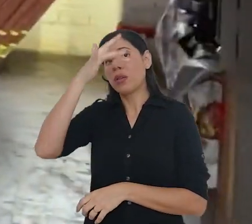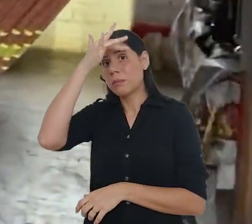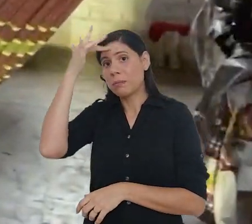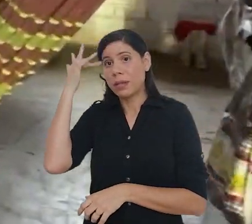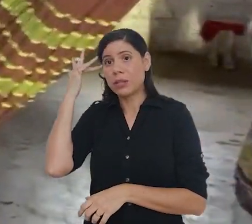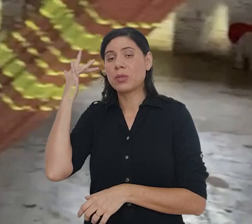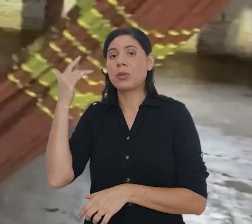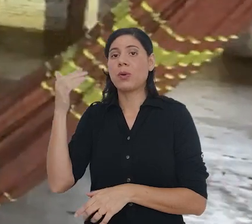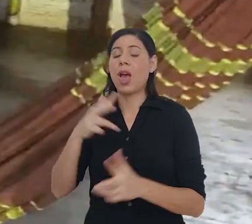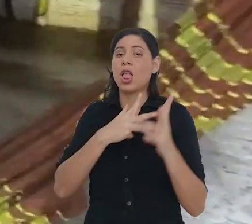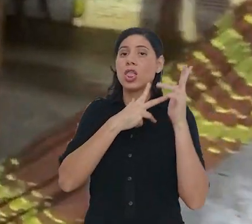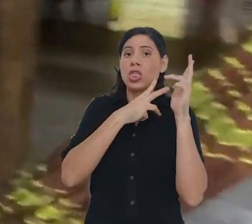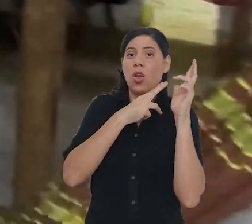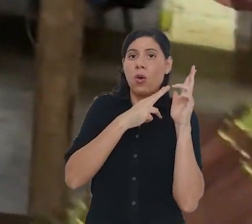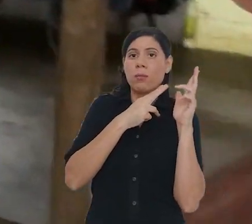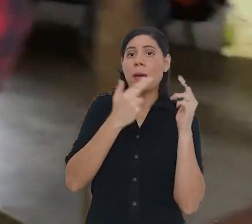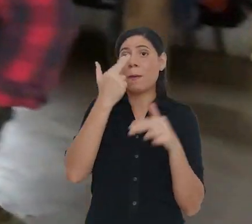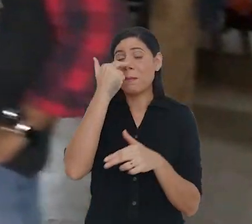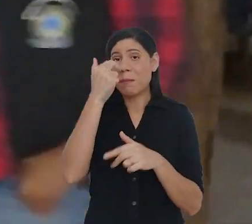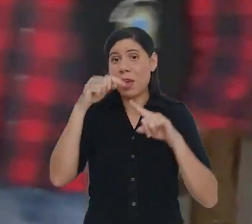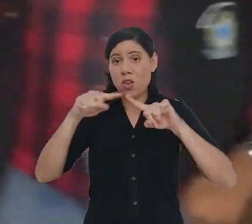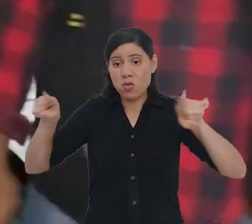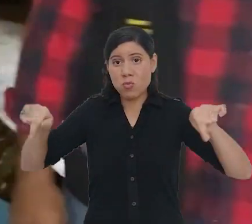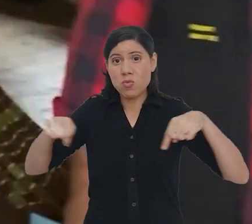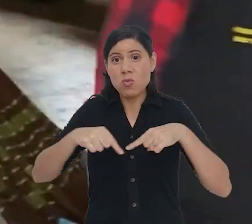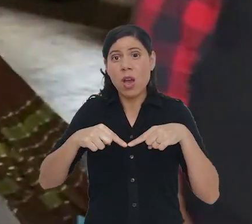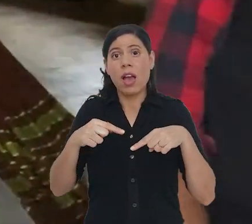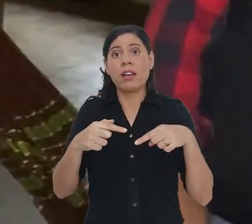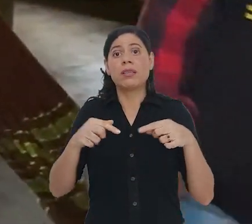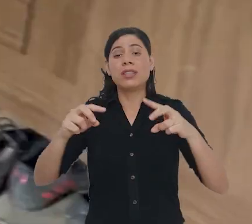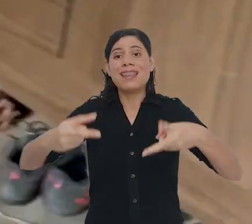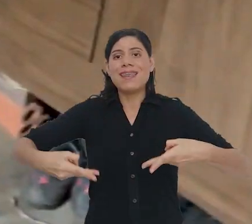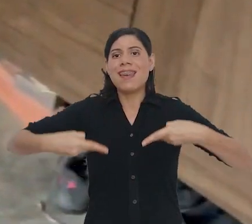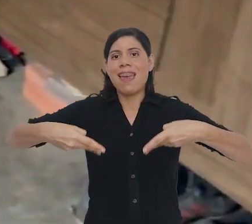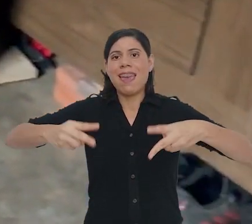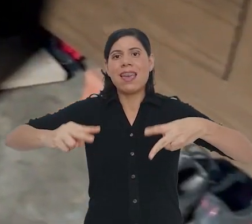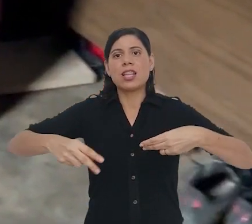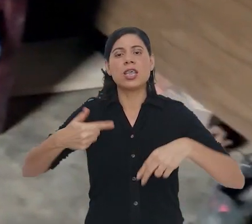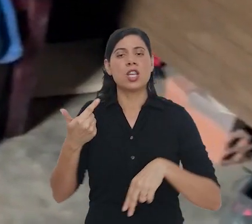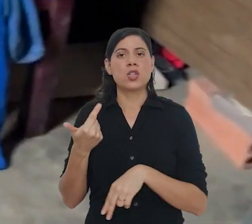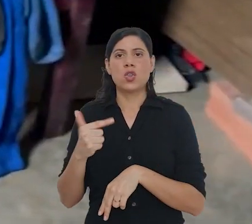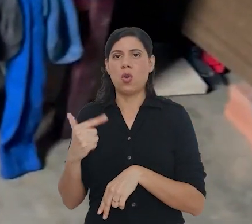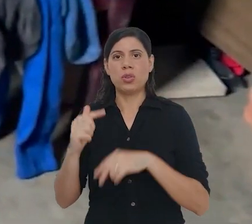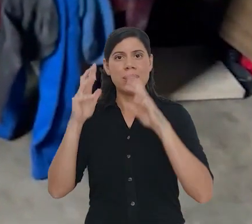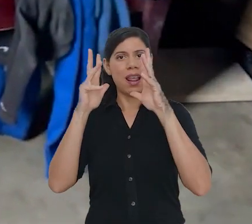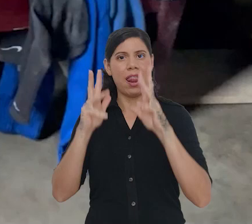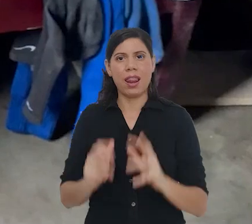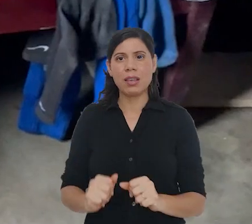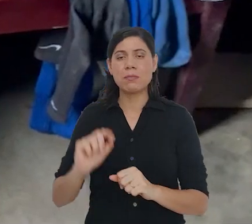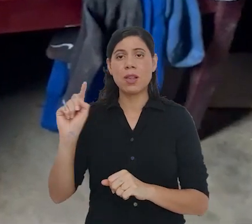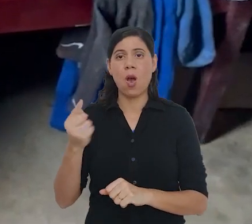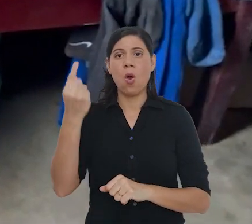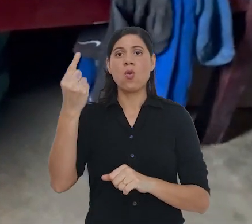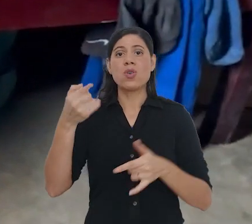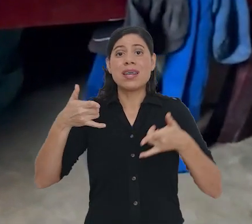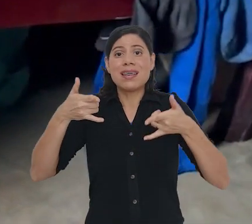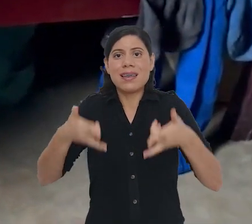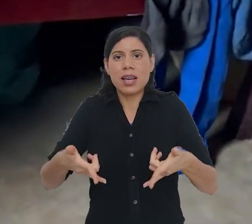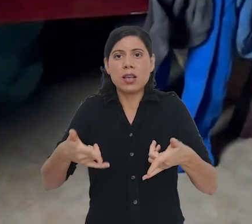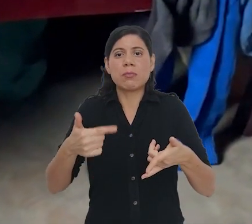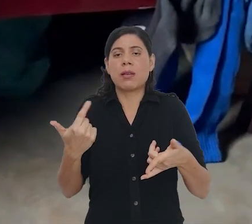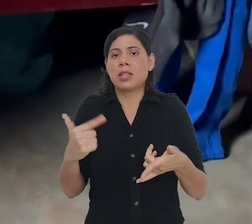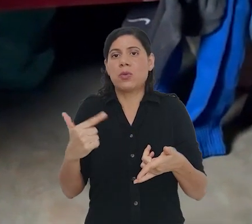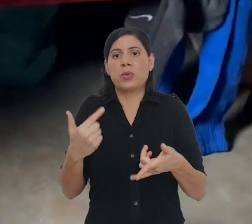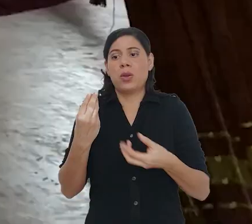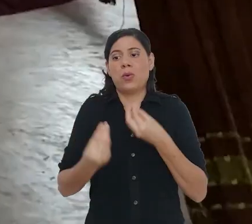mesmo quarto e dormiam em redes sem as mínimas condições de higiene. A única cama de solteiro no alojamento não possuía